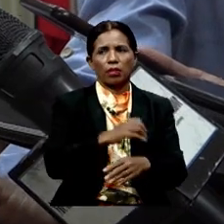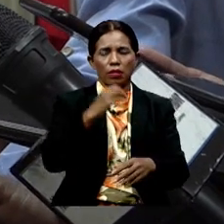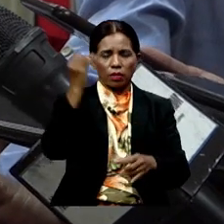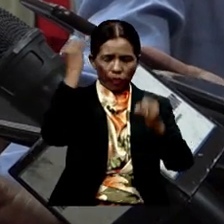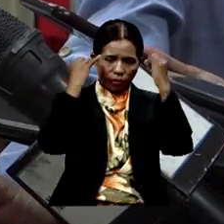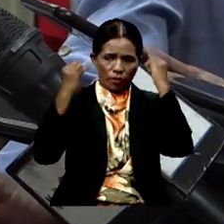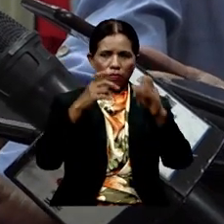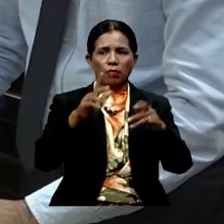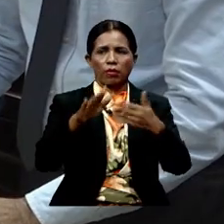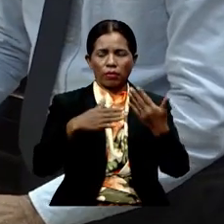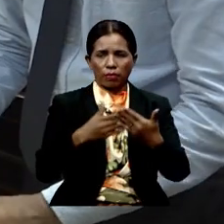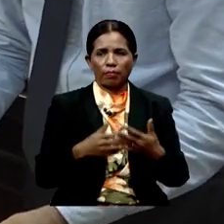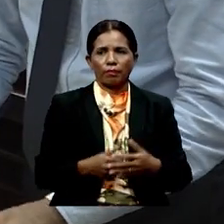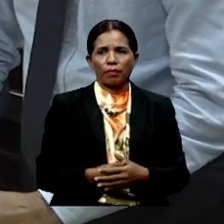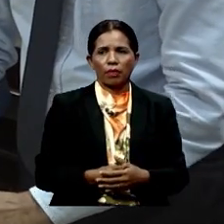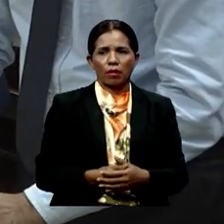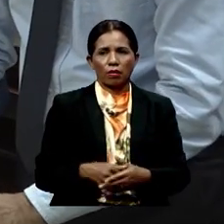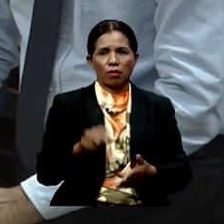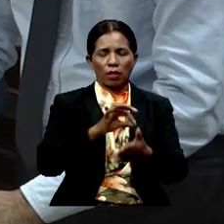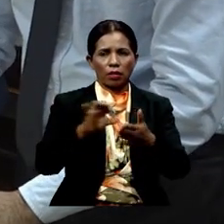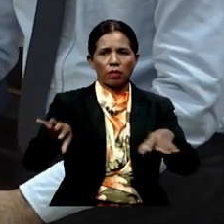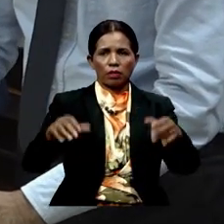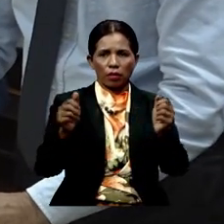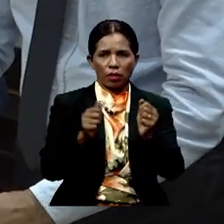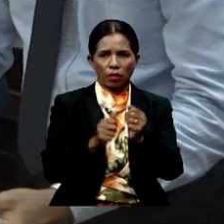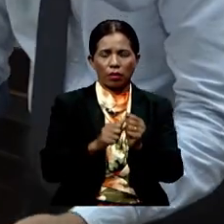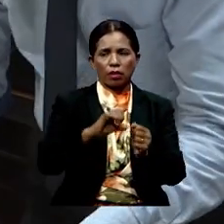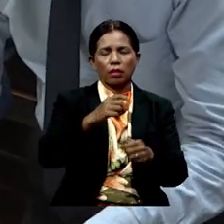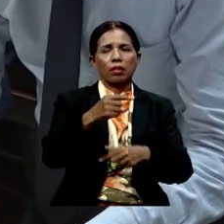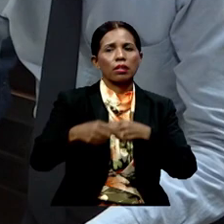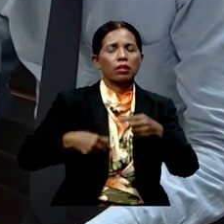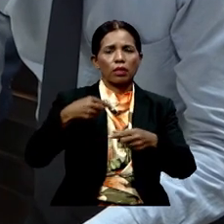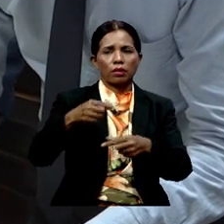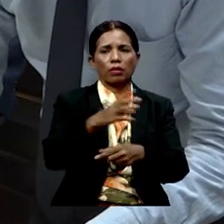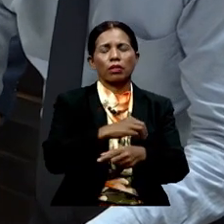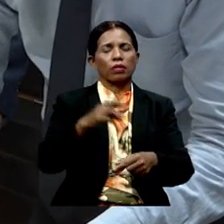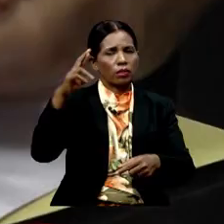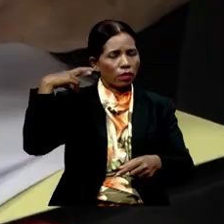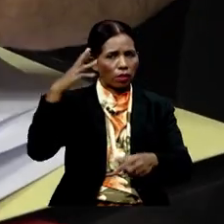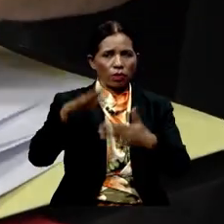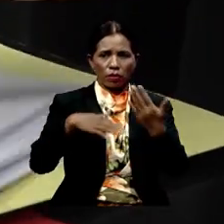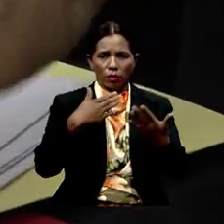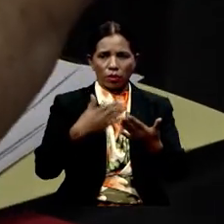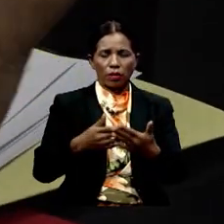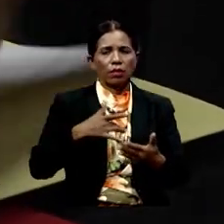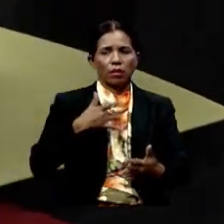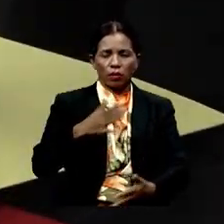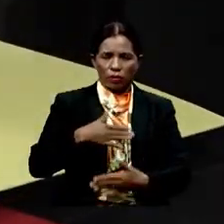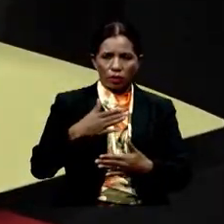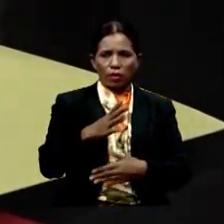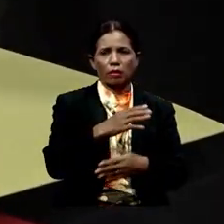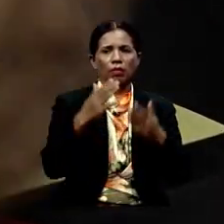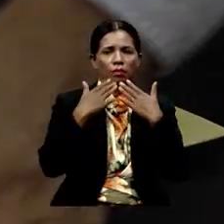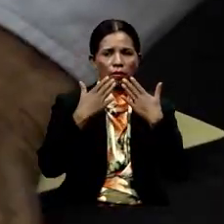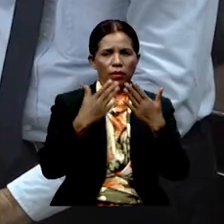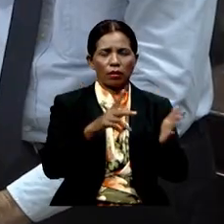a comunidade sira. O assina contrato apoio financeiro, né? Gestor no gestora Rússia Rádio Comunidade Sira sente orgulho. No agradece